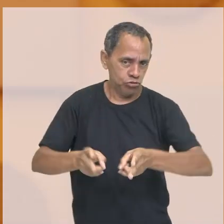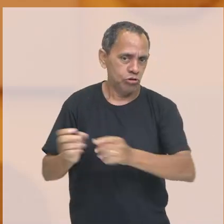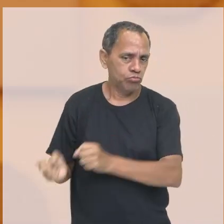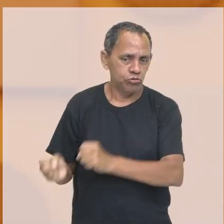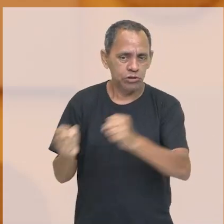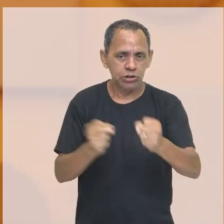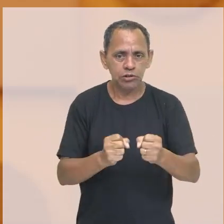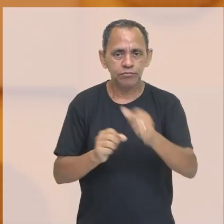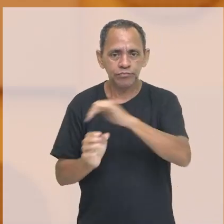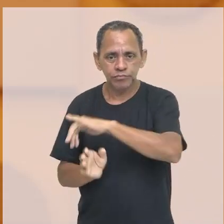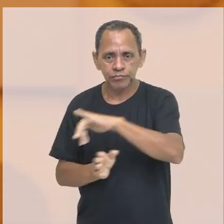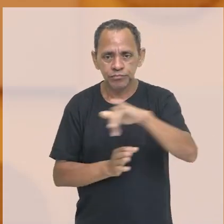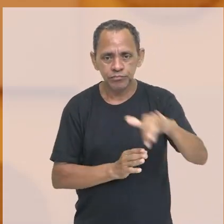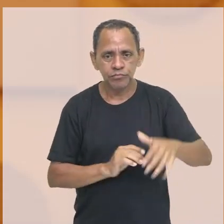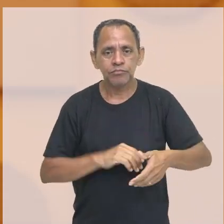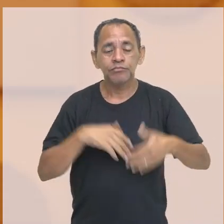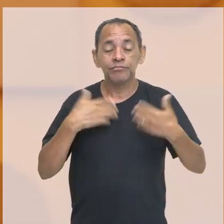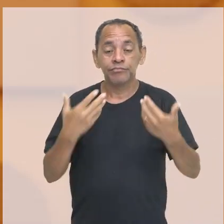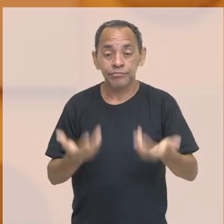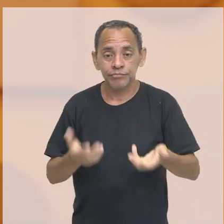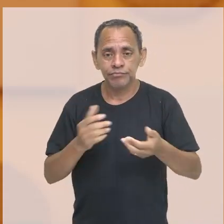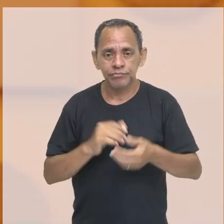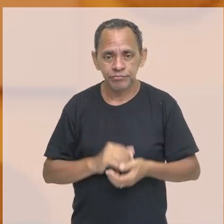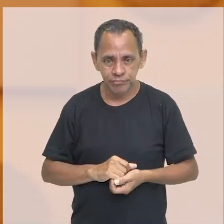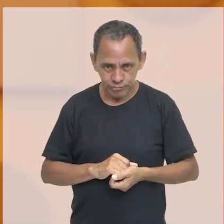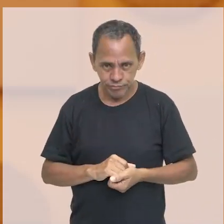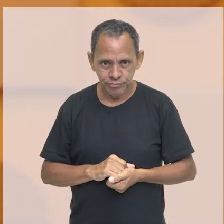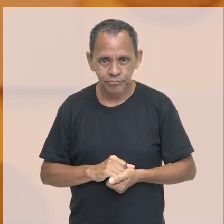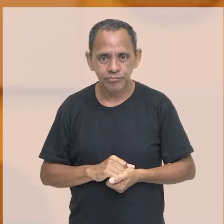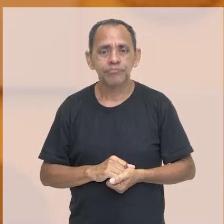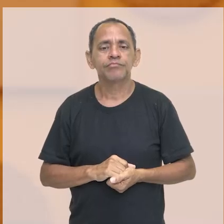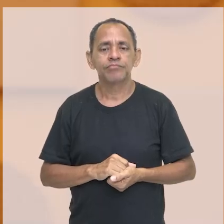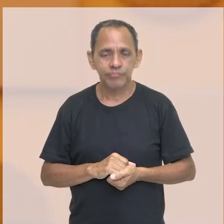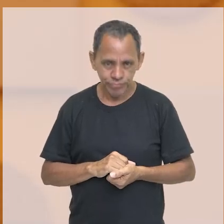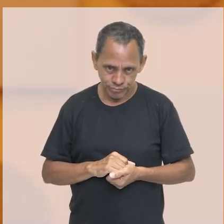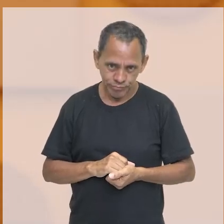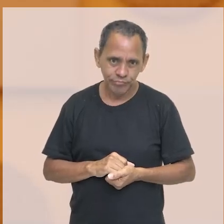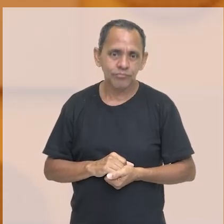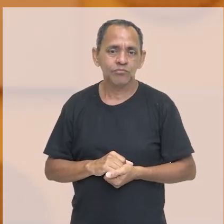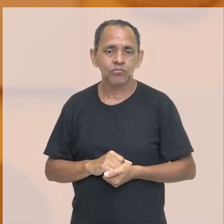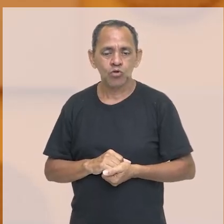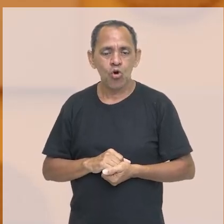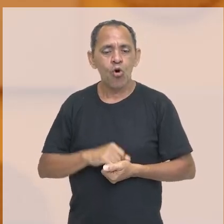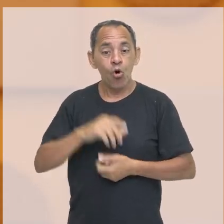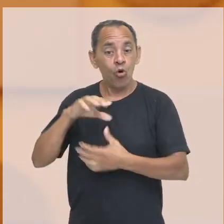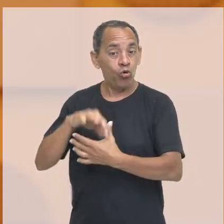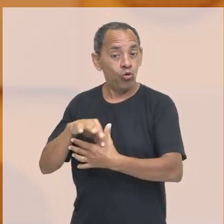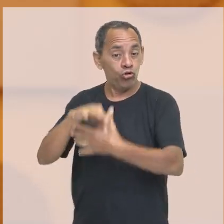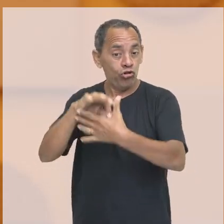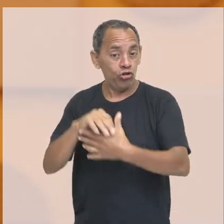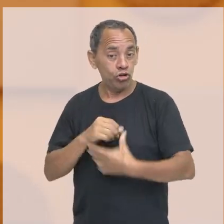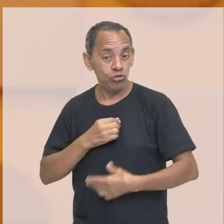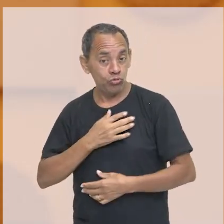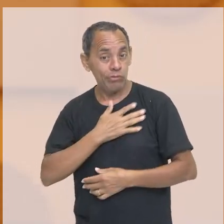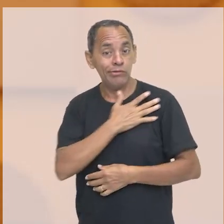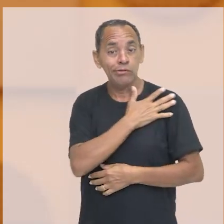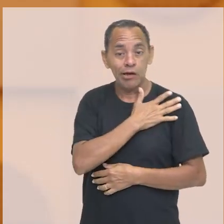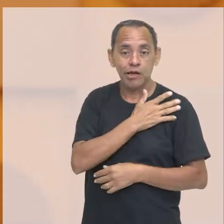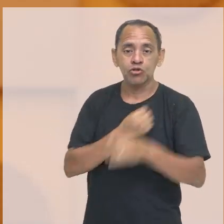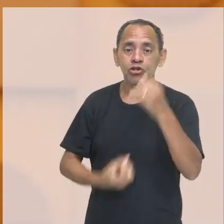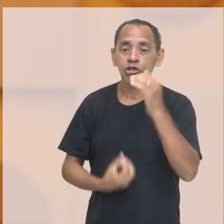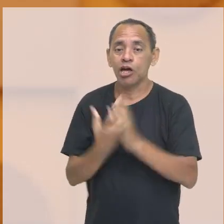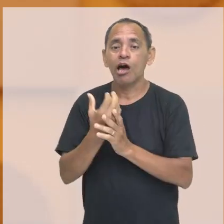ele e mais os seus oficiais mais chegados, por assim dizer, resolveram criar um